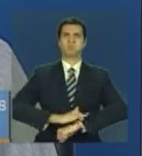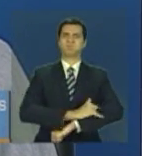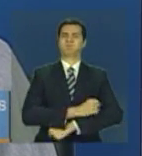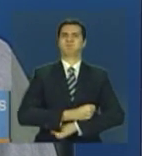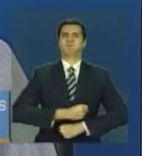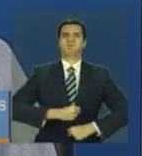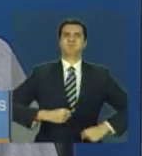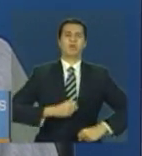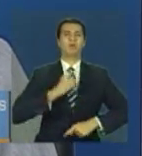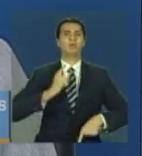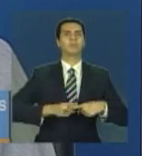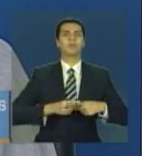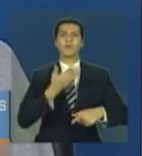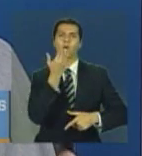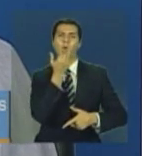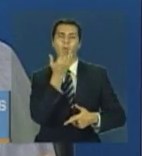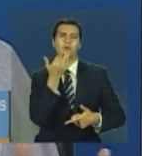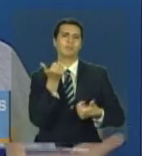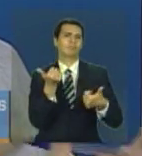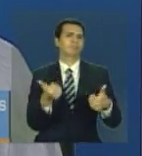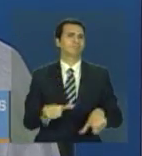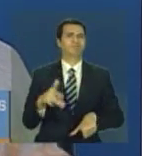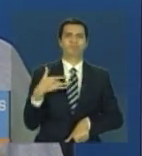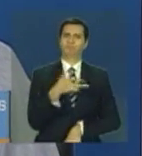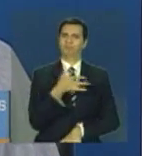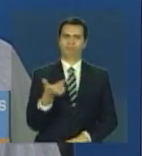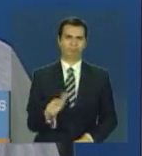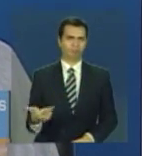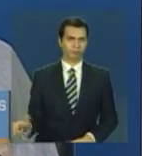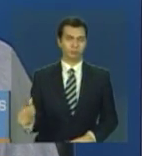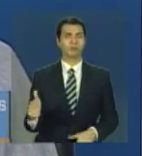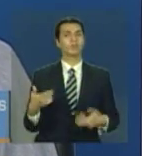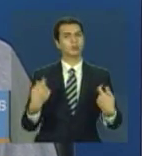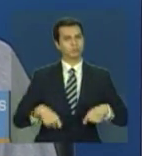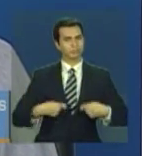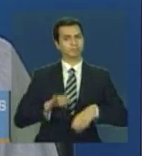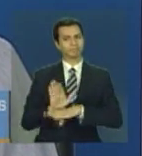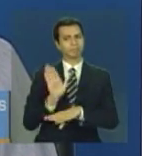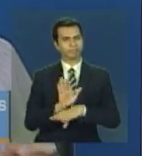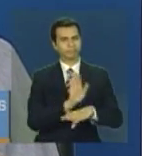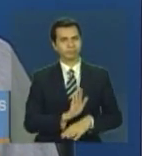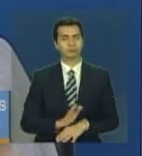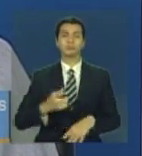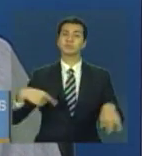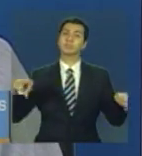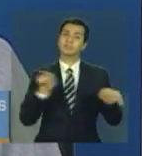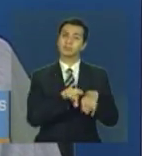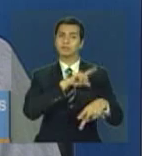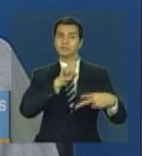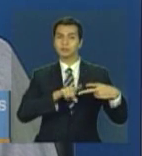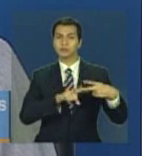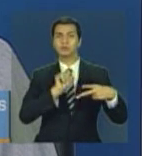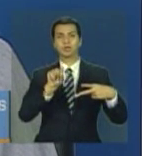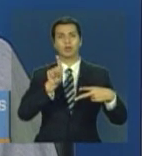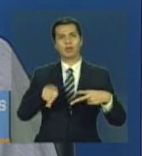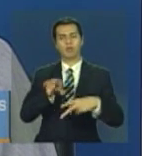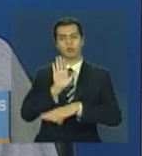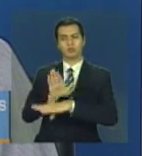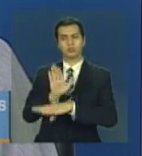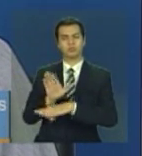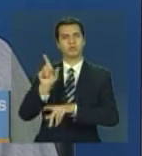alimentação desbalanceada. Né, e segundo, de poder fortalecer a produção local. E esse ano a gente também